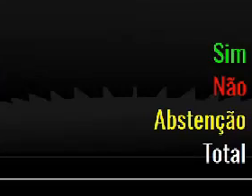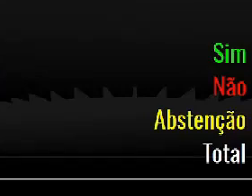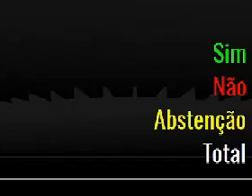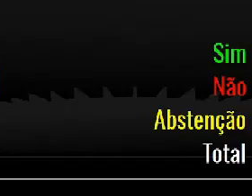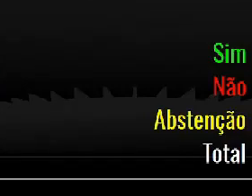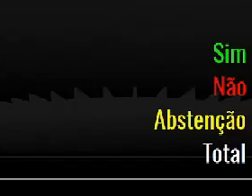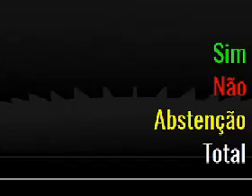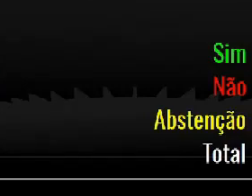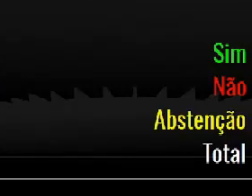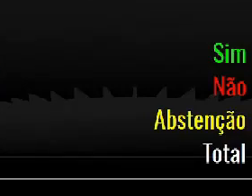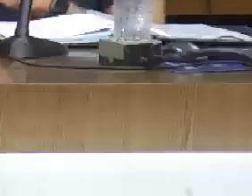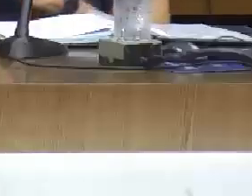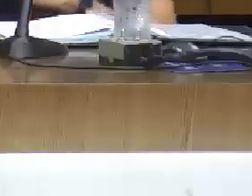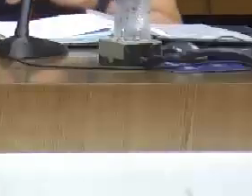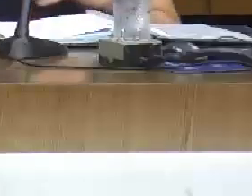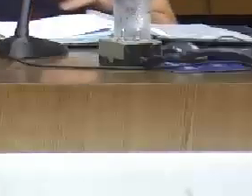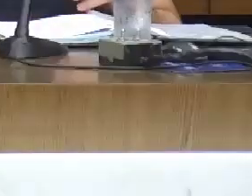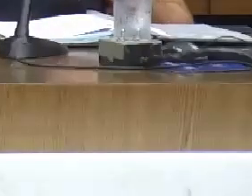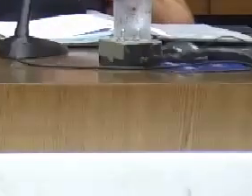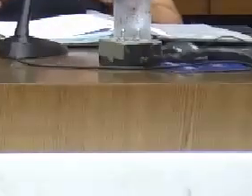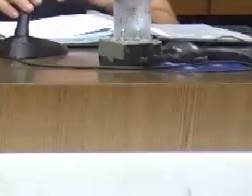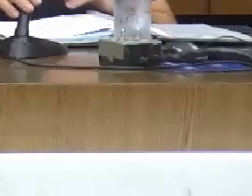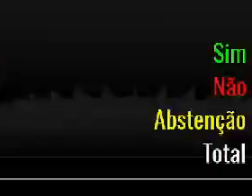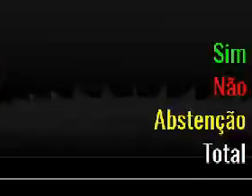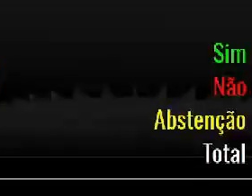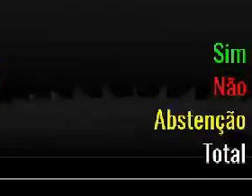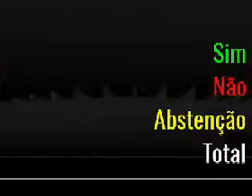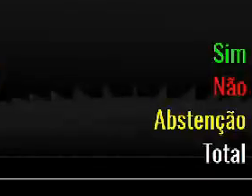de boi. Tá? Cadê o Vanelli? Eu quero ver.